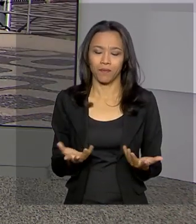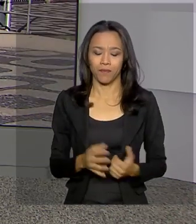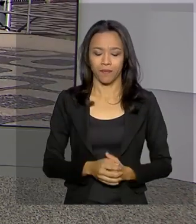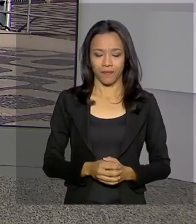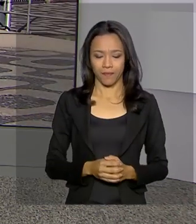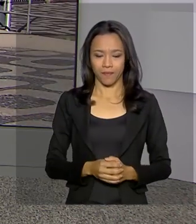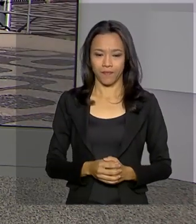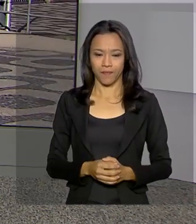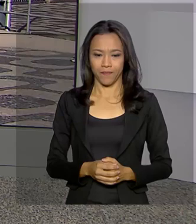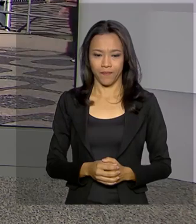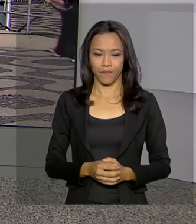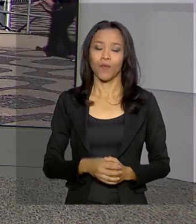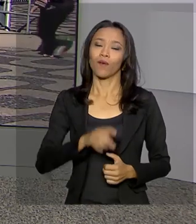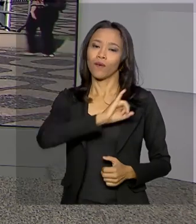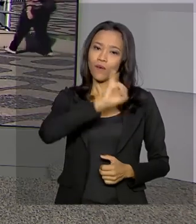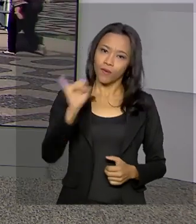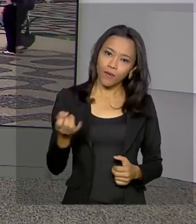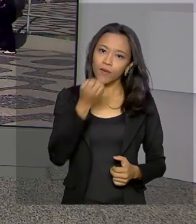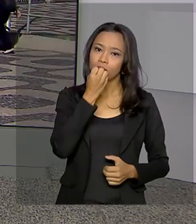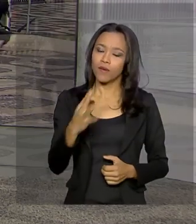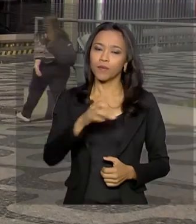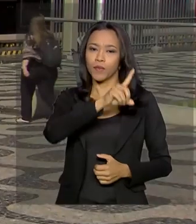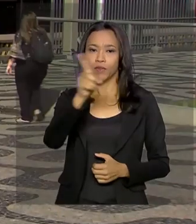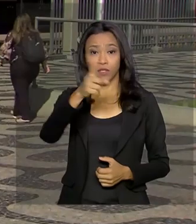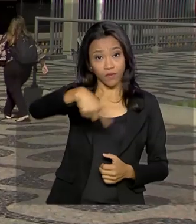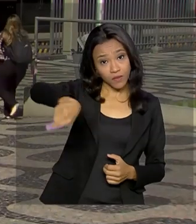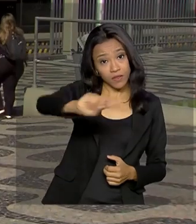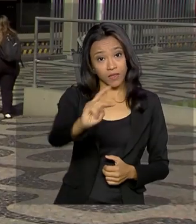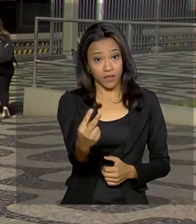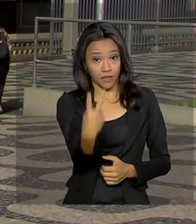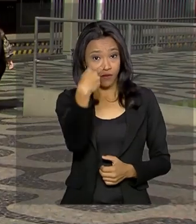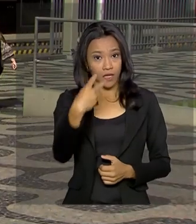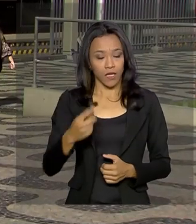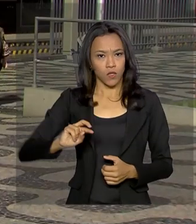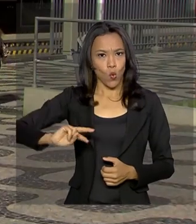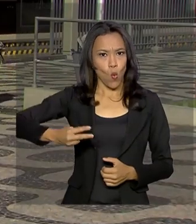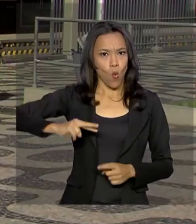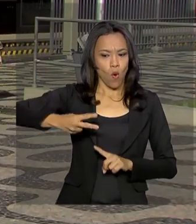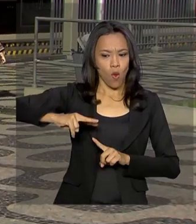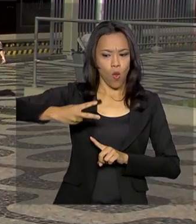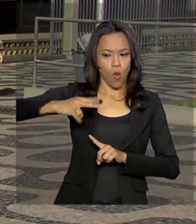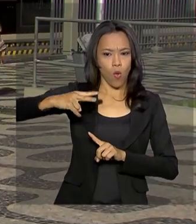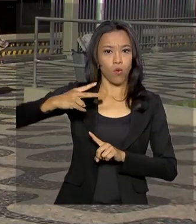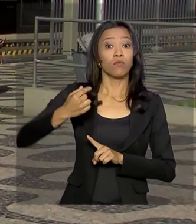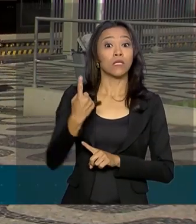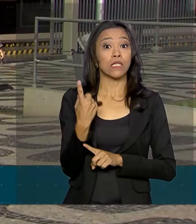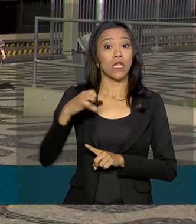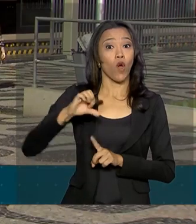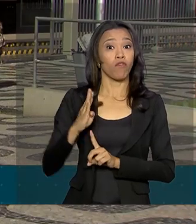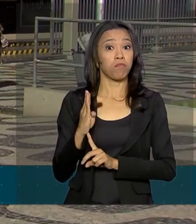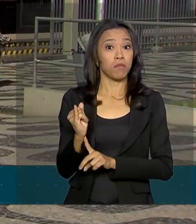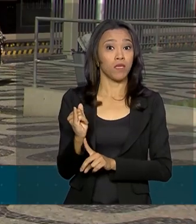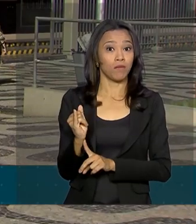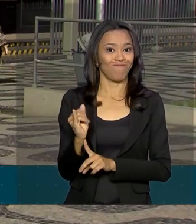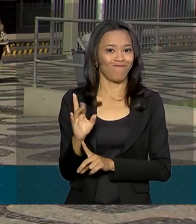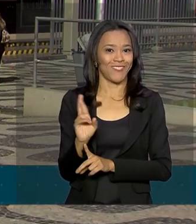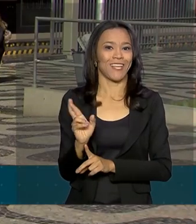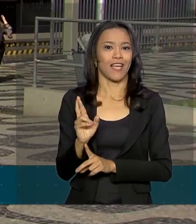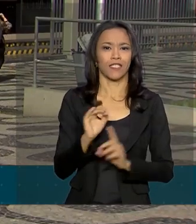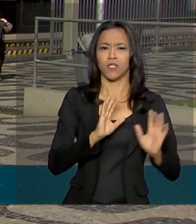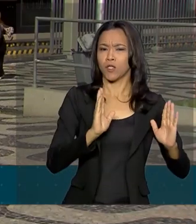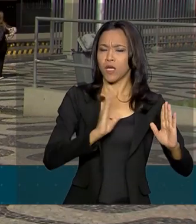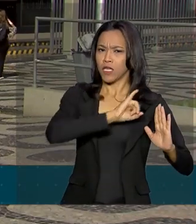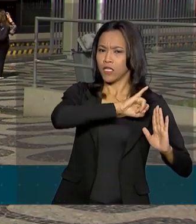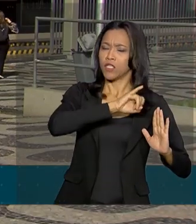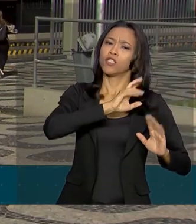o renata bom dia pra você bom dia a todos que nos assiste esse lucro líquido recorde de quase 19 bilhões de reais de abril a